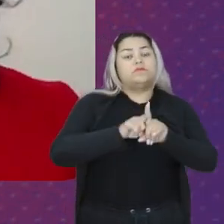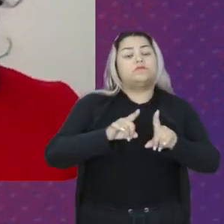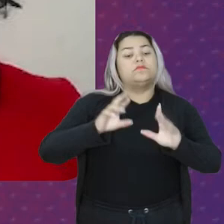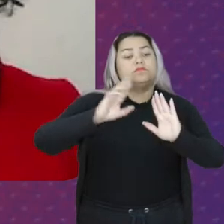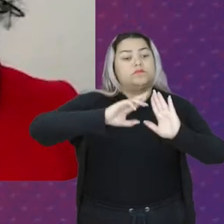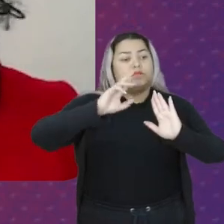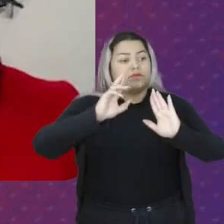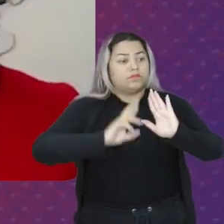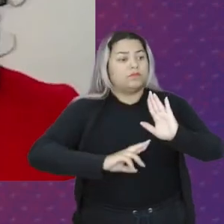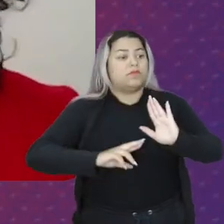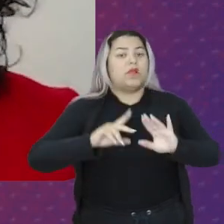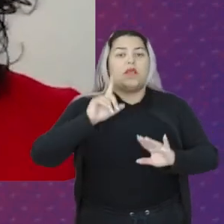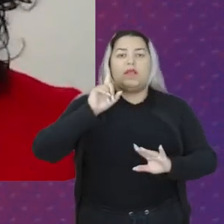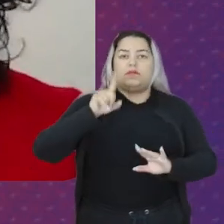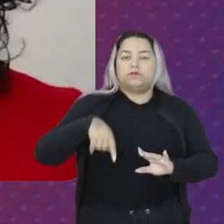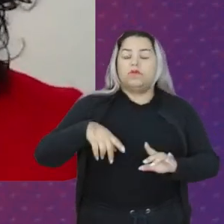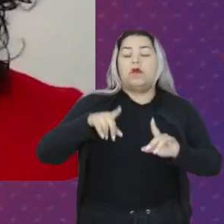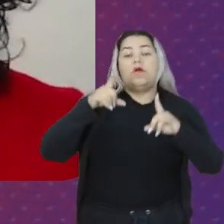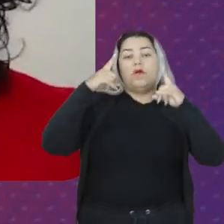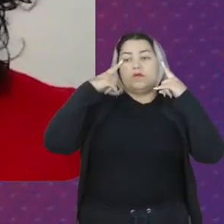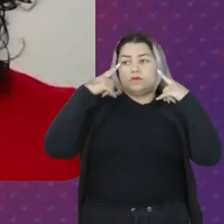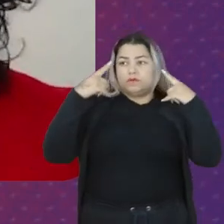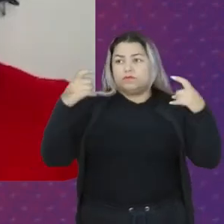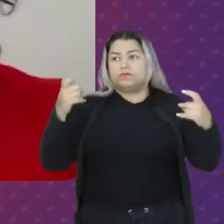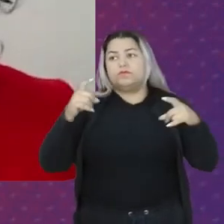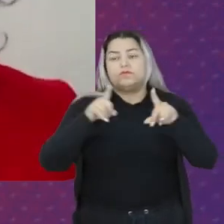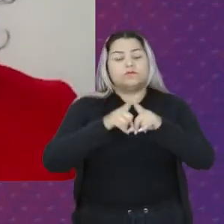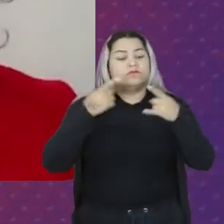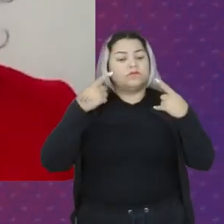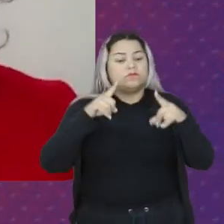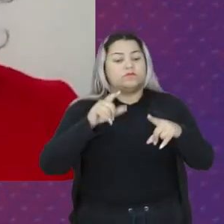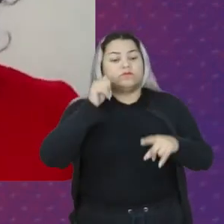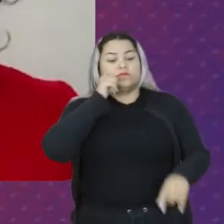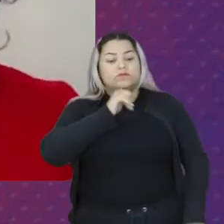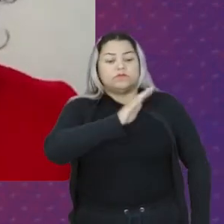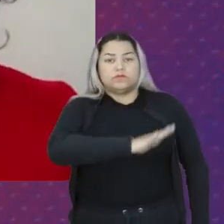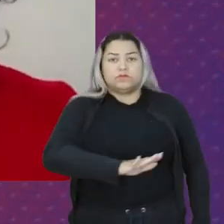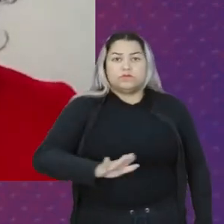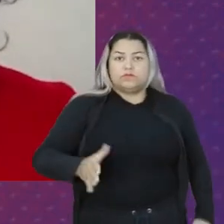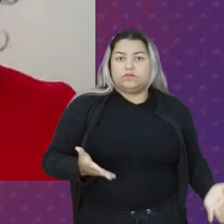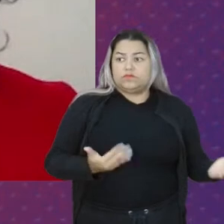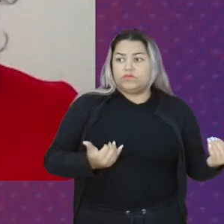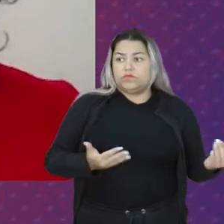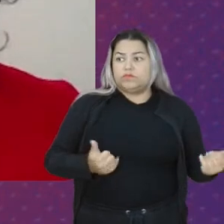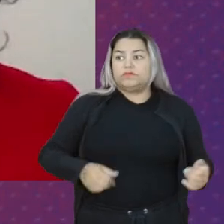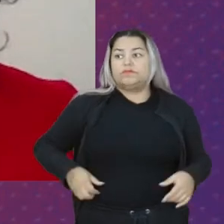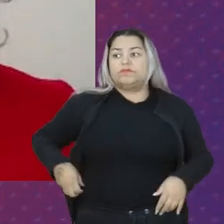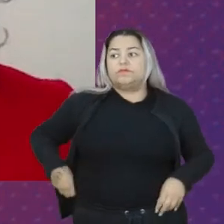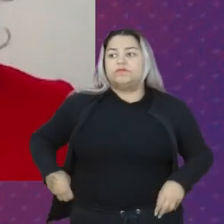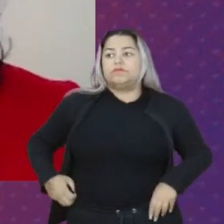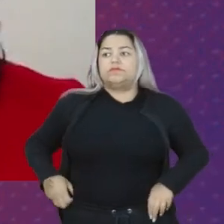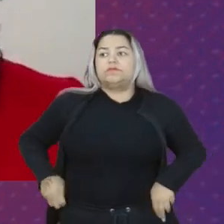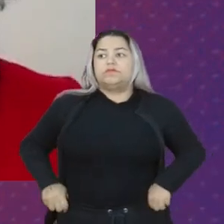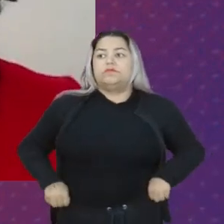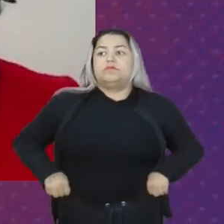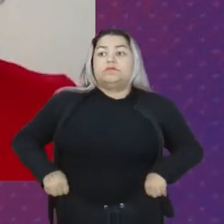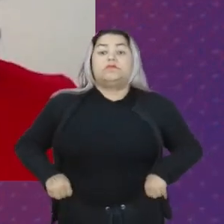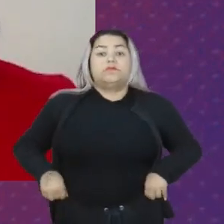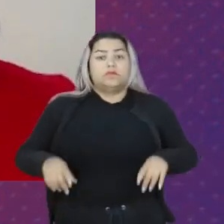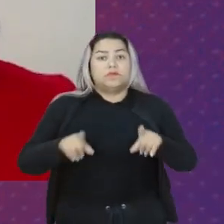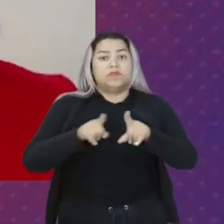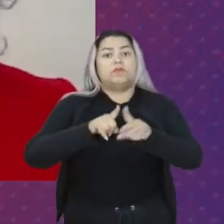registradas eram sobre violência sexual contra crianças e adolescentes. E ainda,